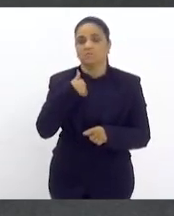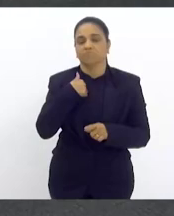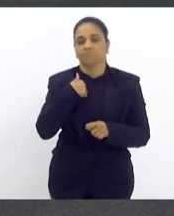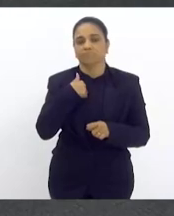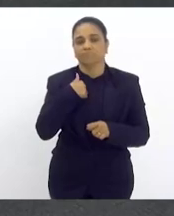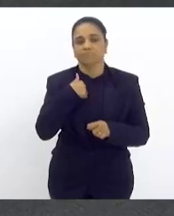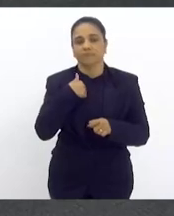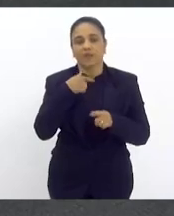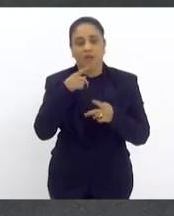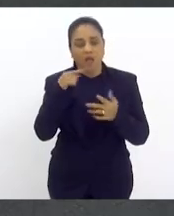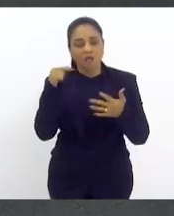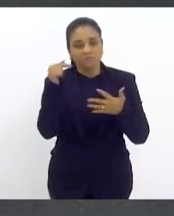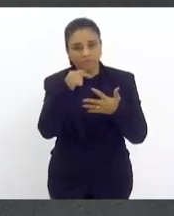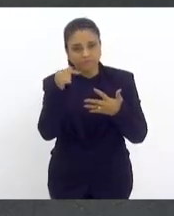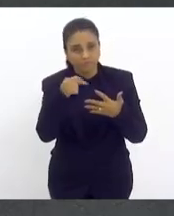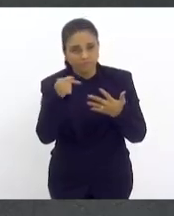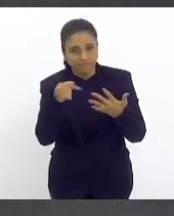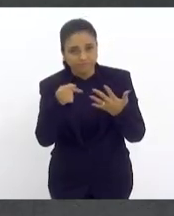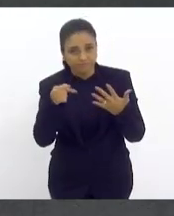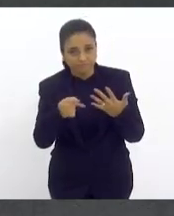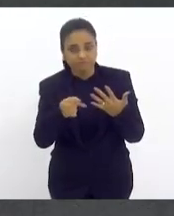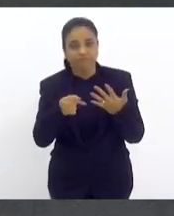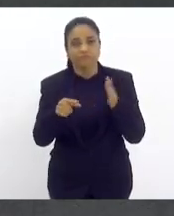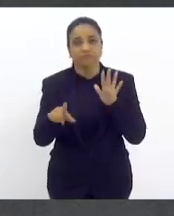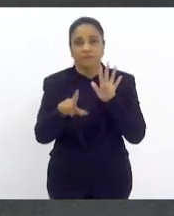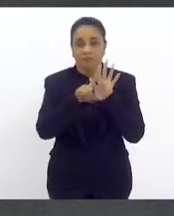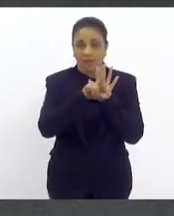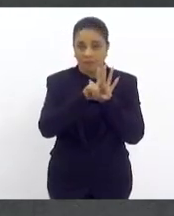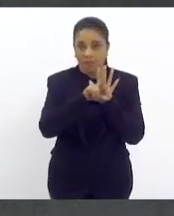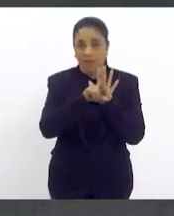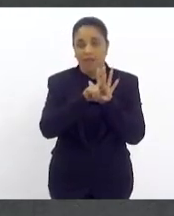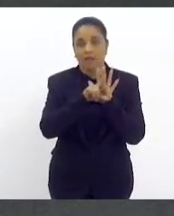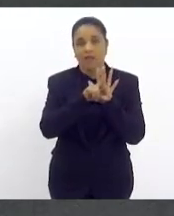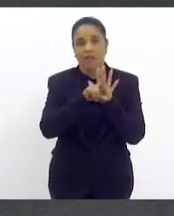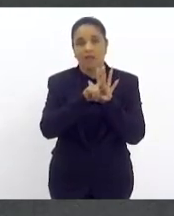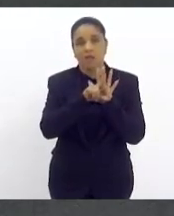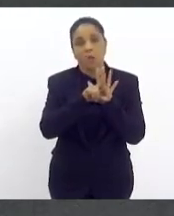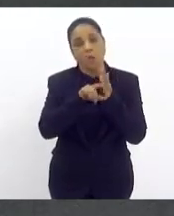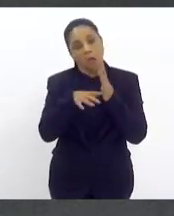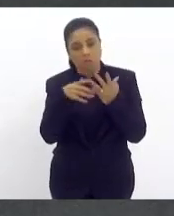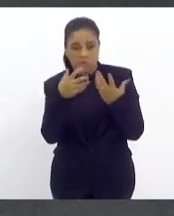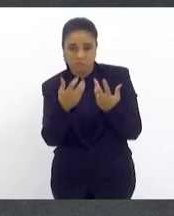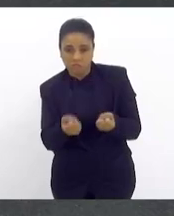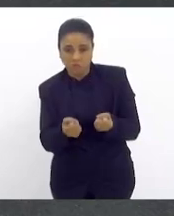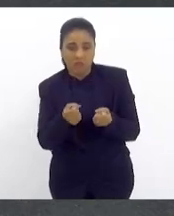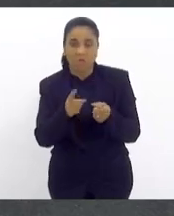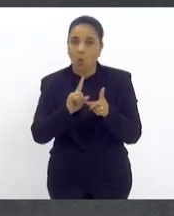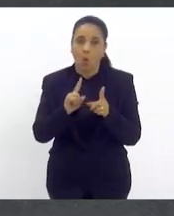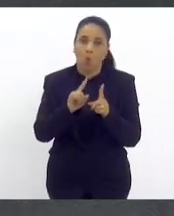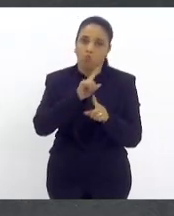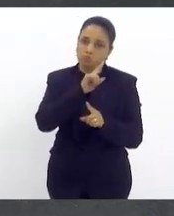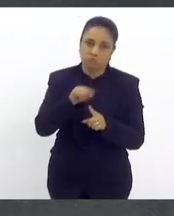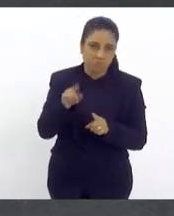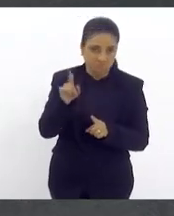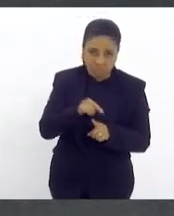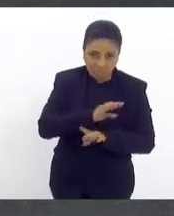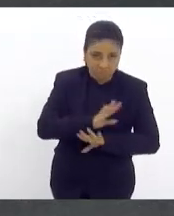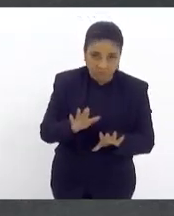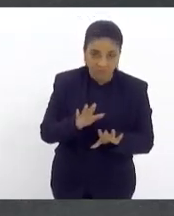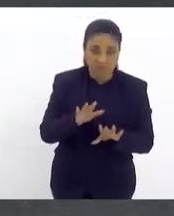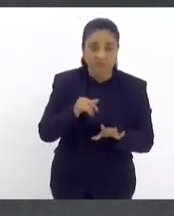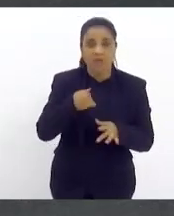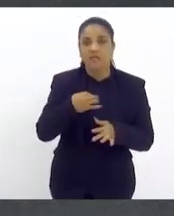tanto as que eles fossem a catar contra aqueles fossem rejeitar Olha não vou